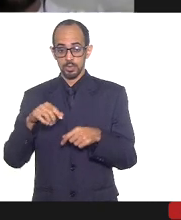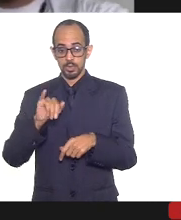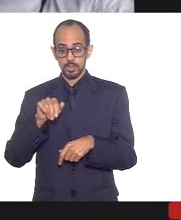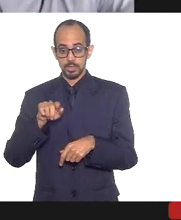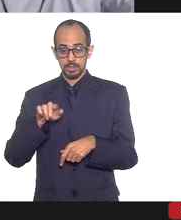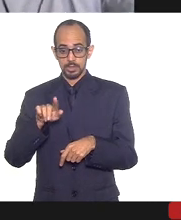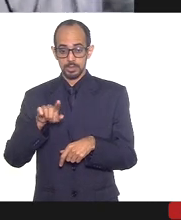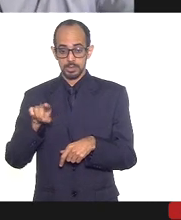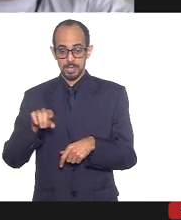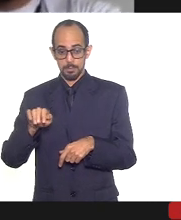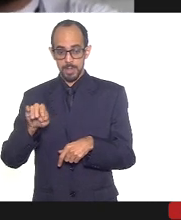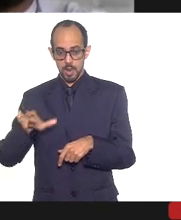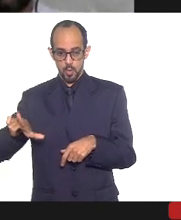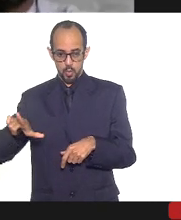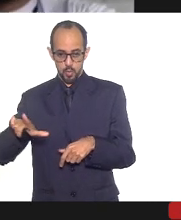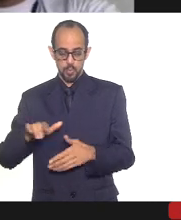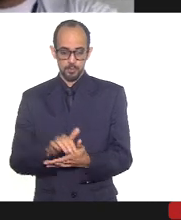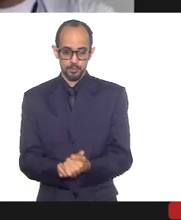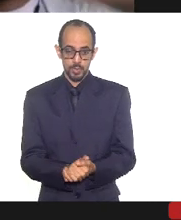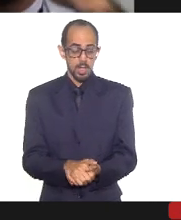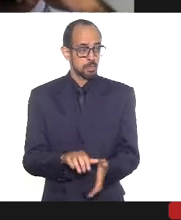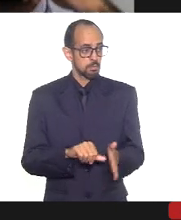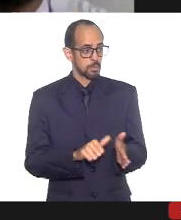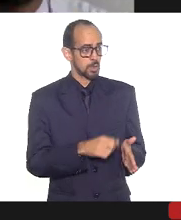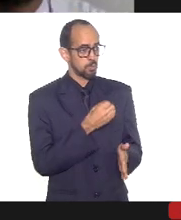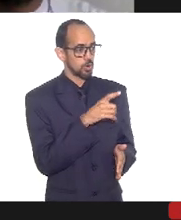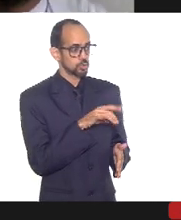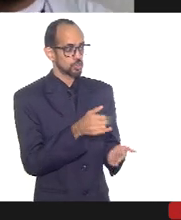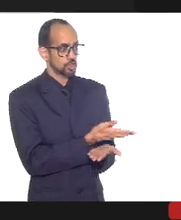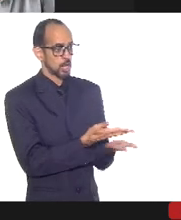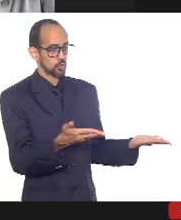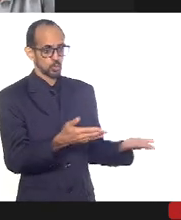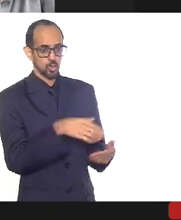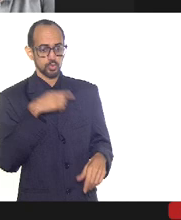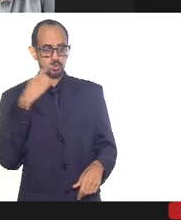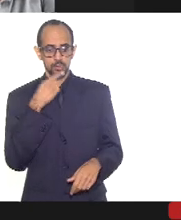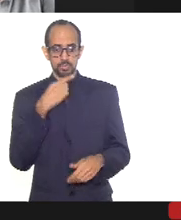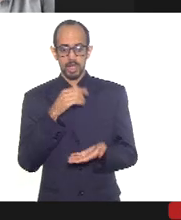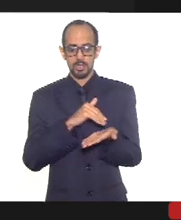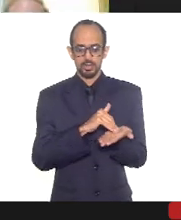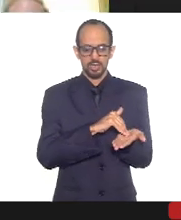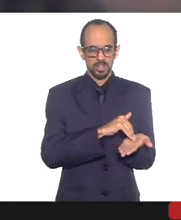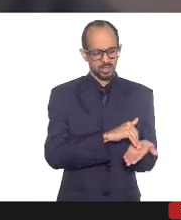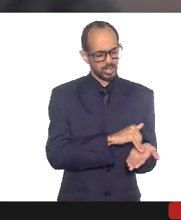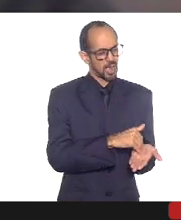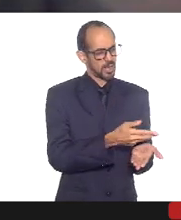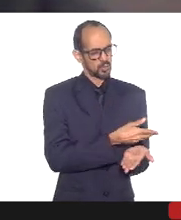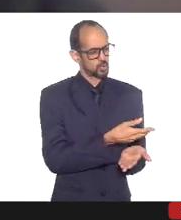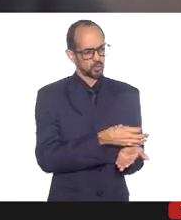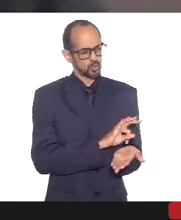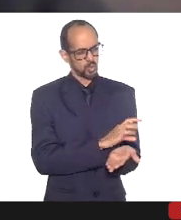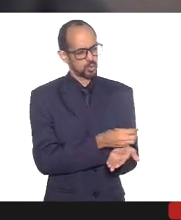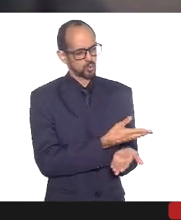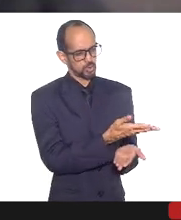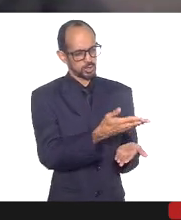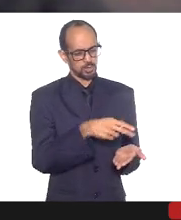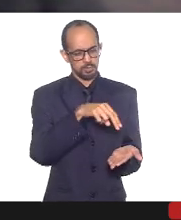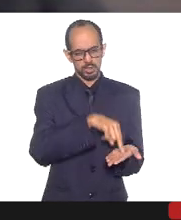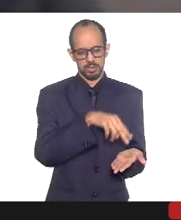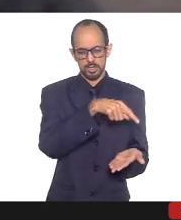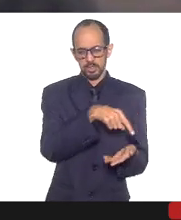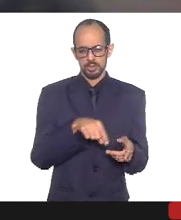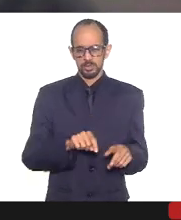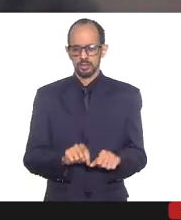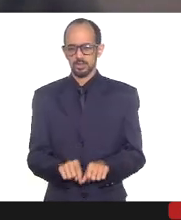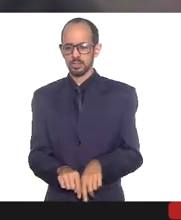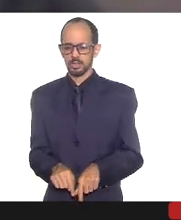Ótimo. Primeiramente, bom dia a todos os deputados, deputadas, secretários, secretárias e demais